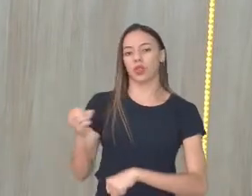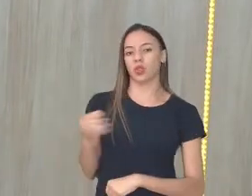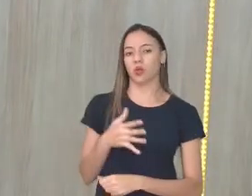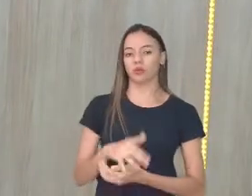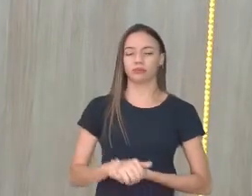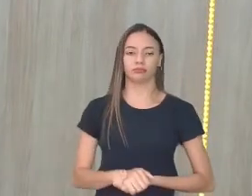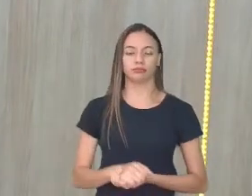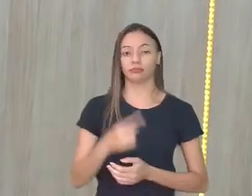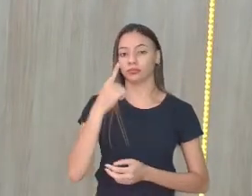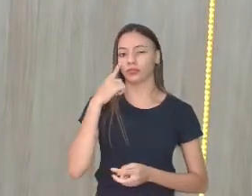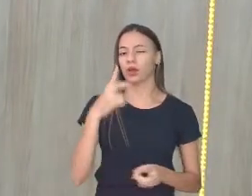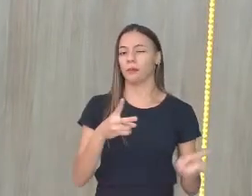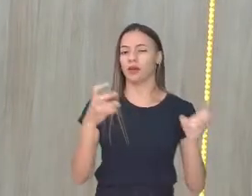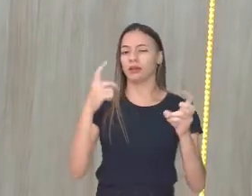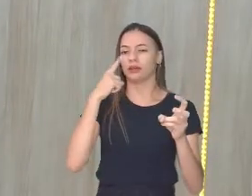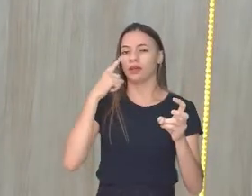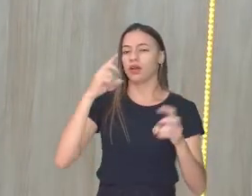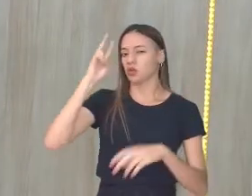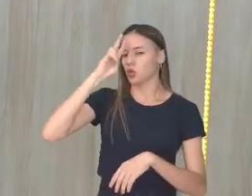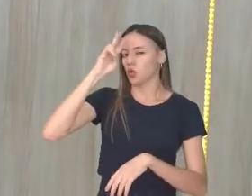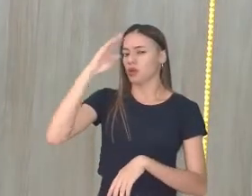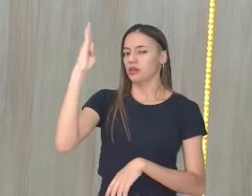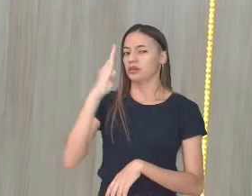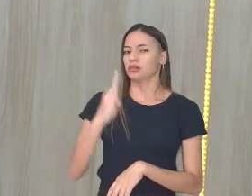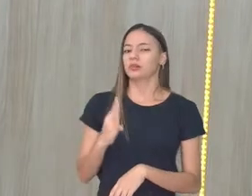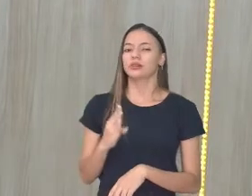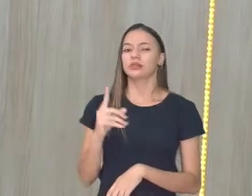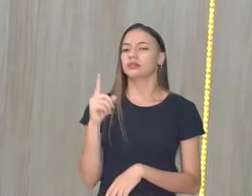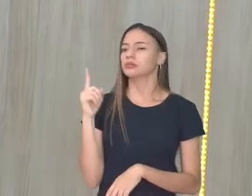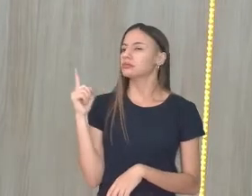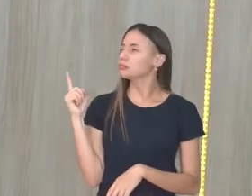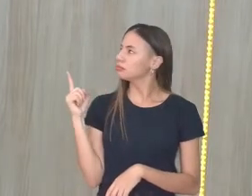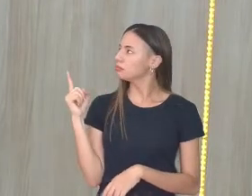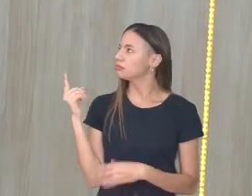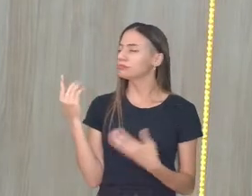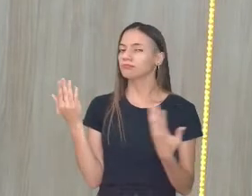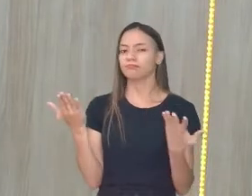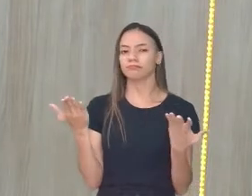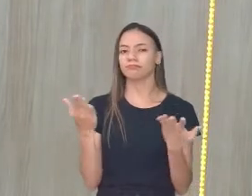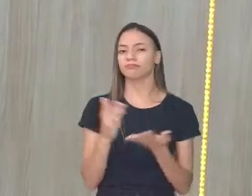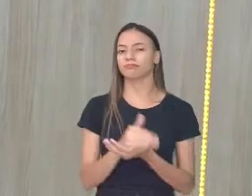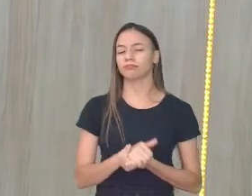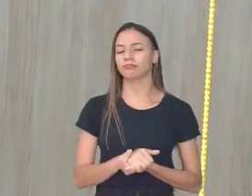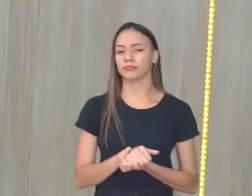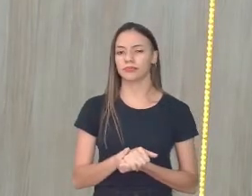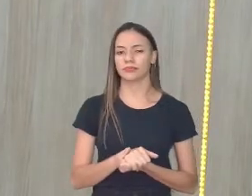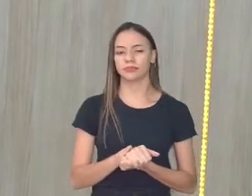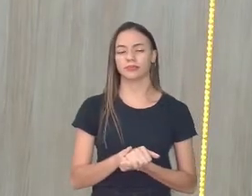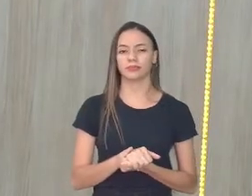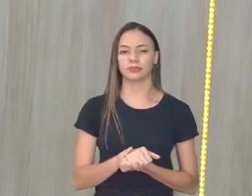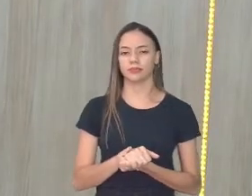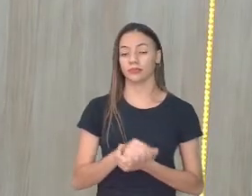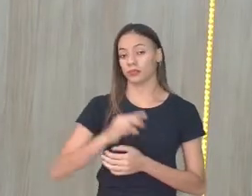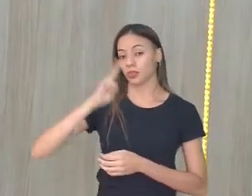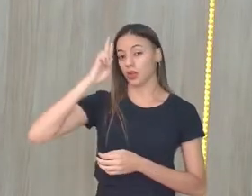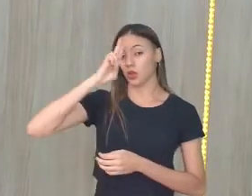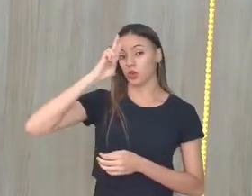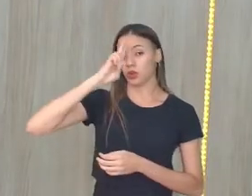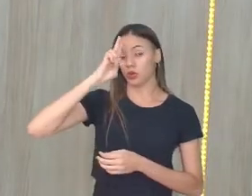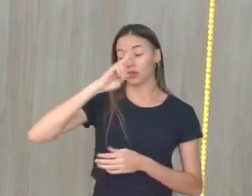a gente observa, né, que a história do Brasil, certo? Ela é uma história